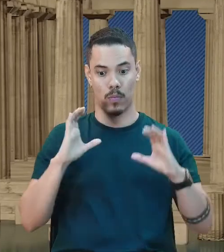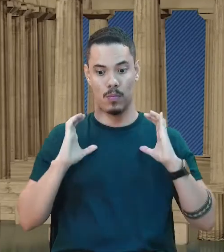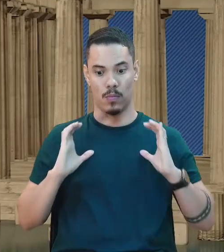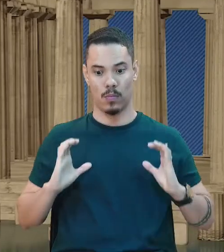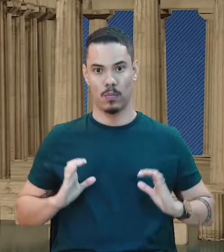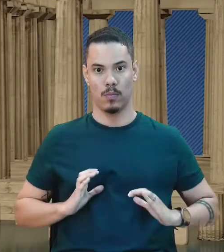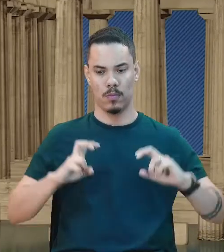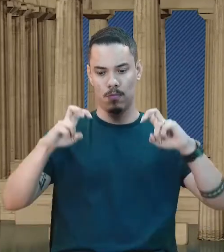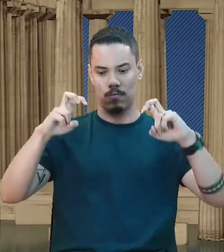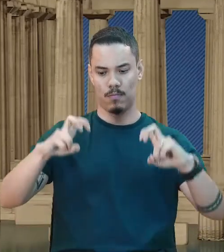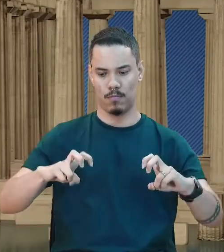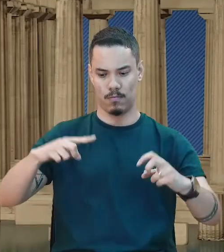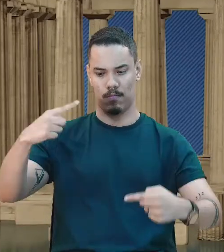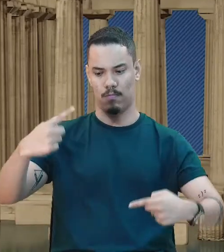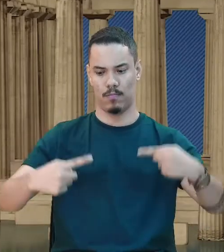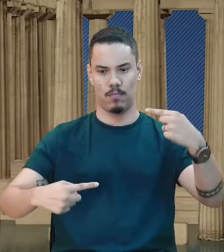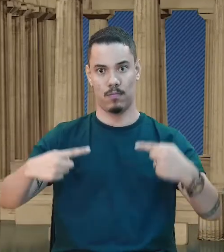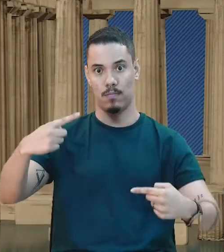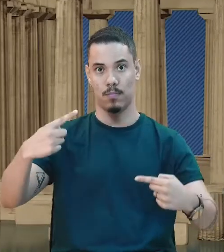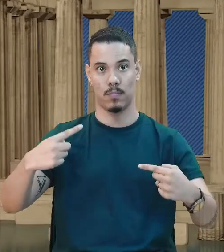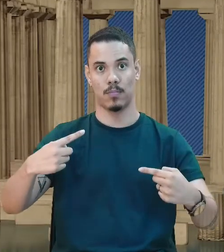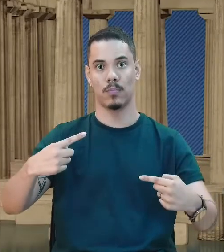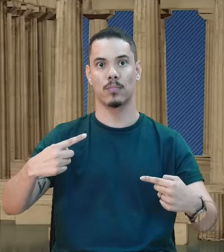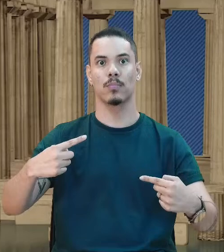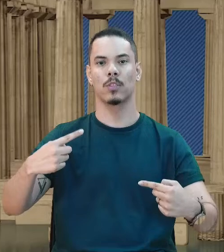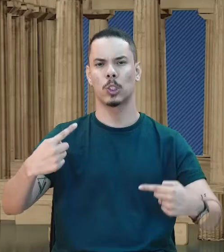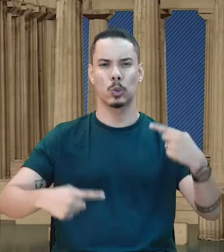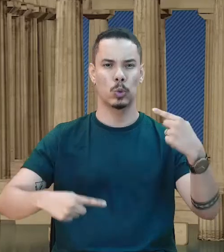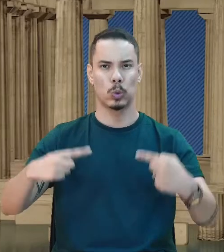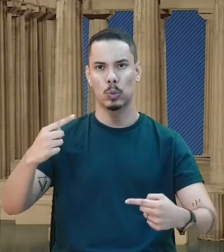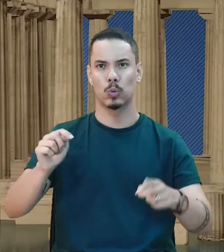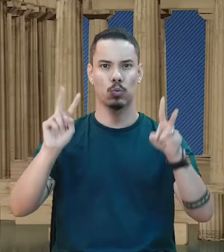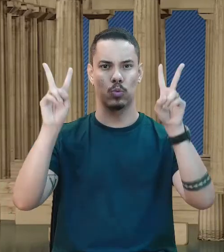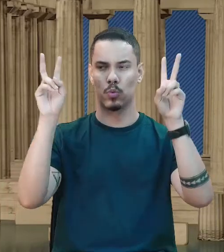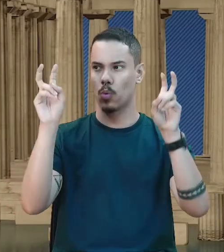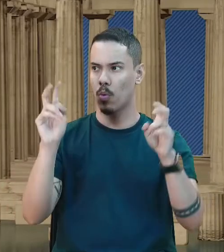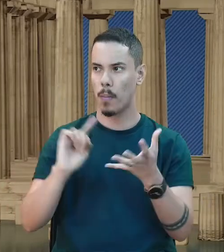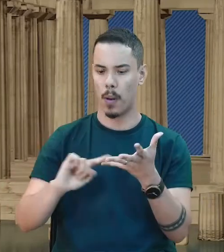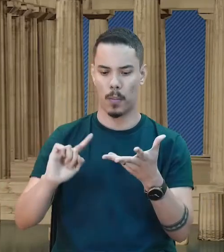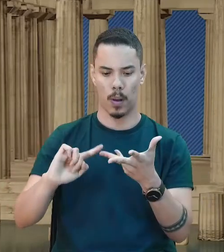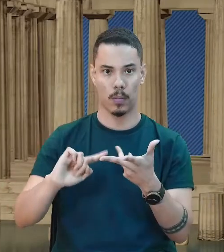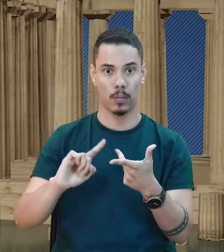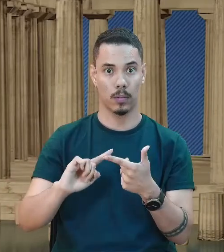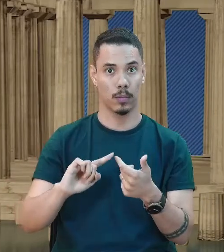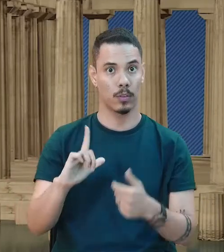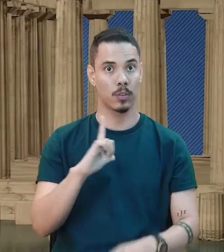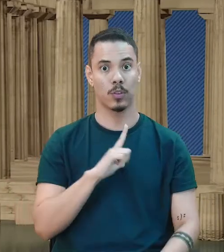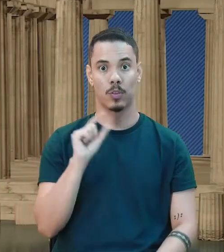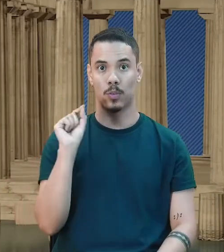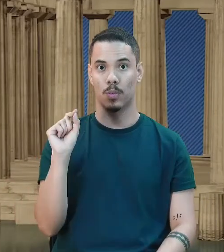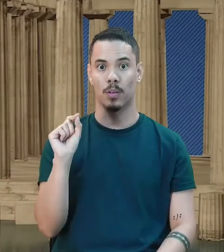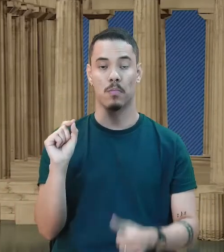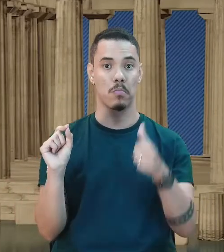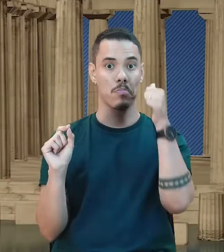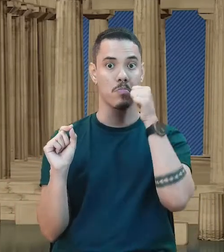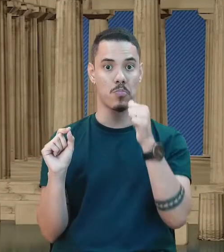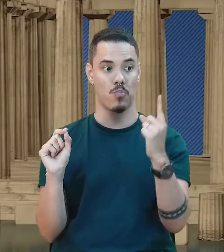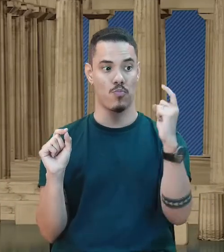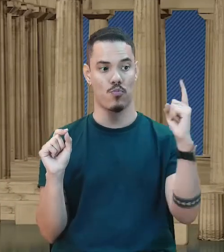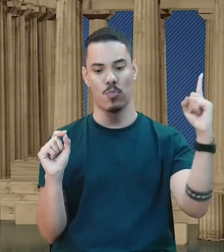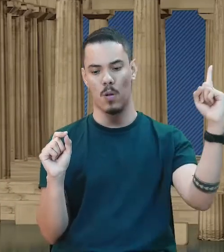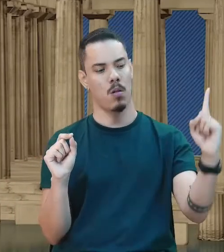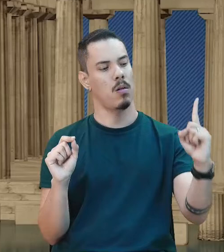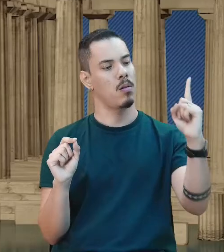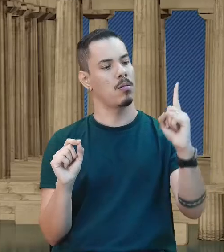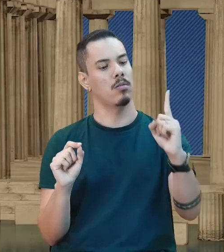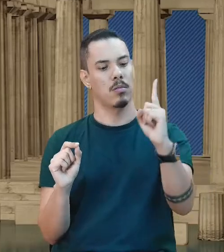reuniam, ali no meio das discussões estava Hipárquia também. Ela, querendo